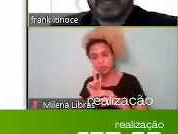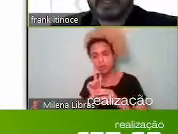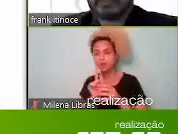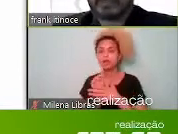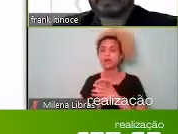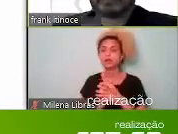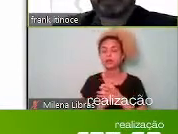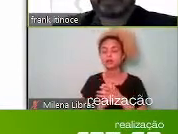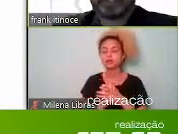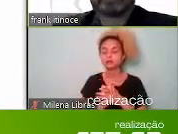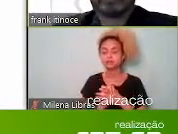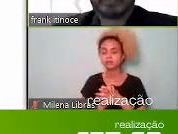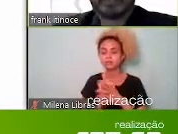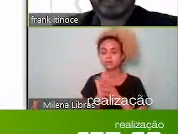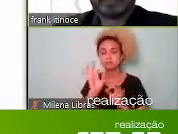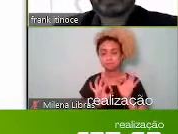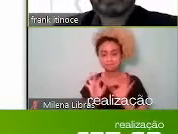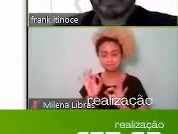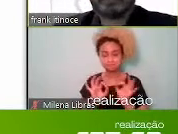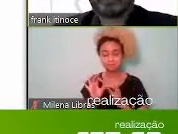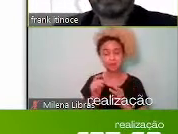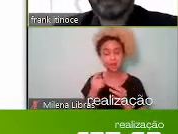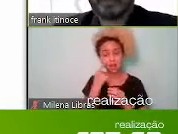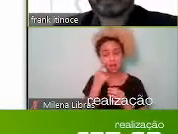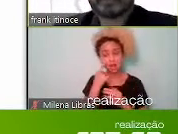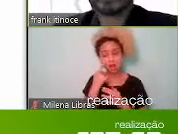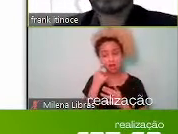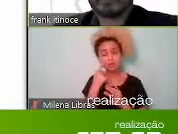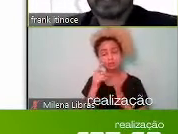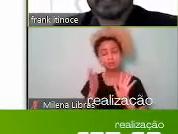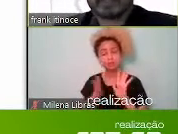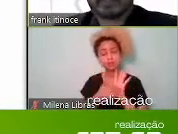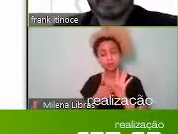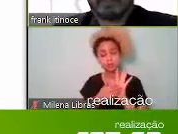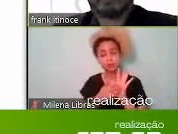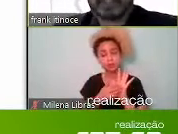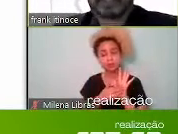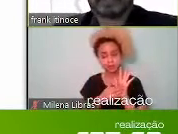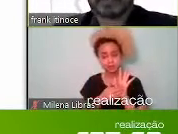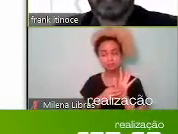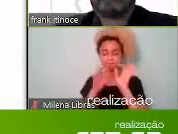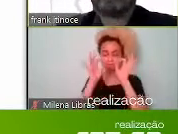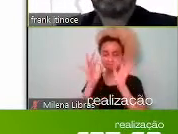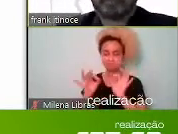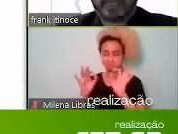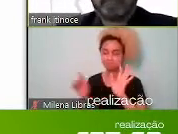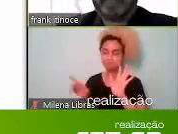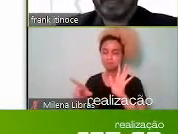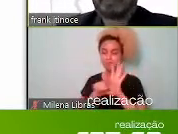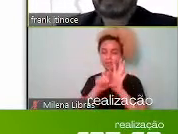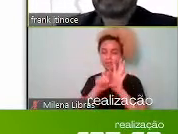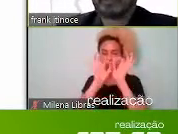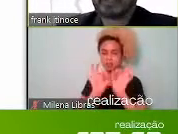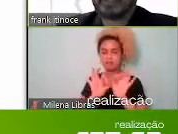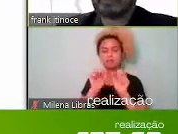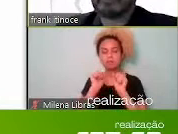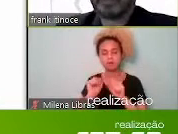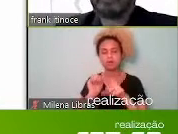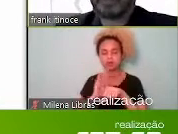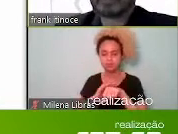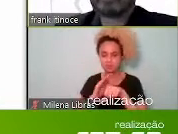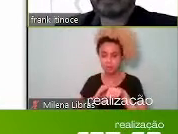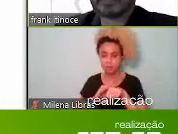parecer técnico. Olha, seu projeto, a sua proposta de proteção está dentro da lei, pode executar. Aí, nesse